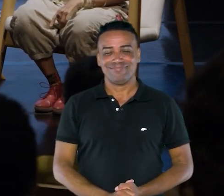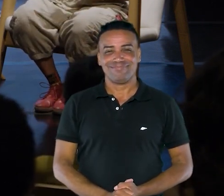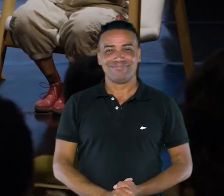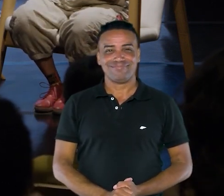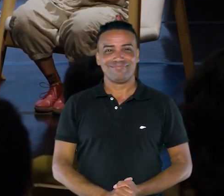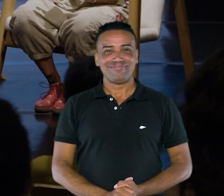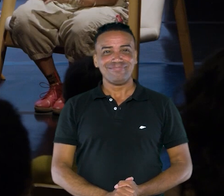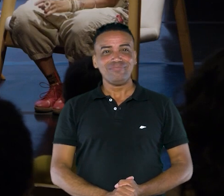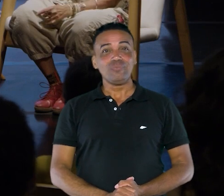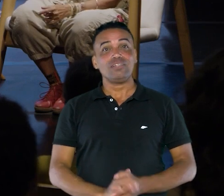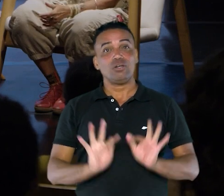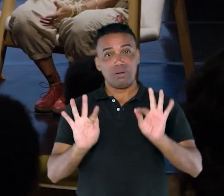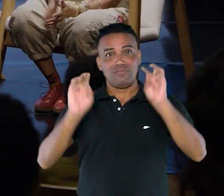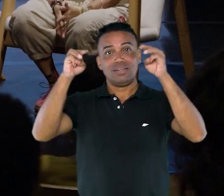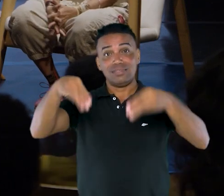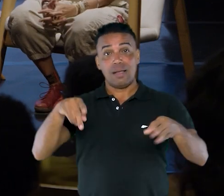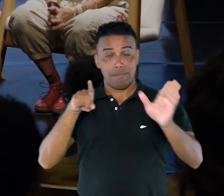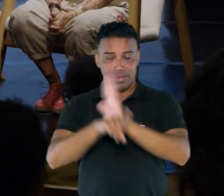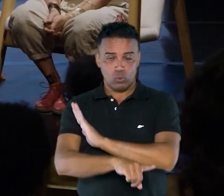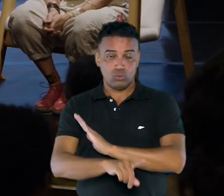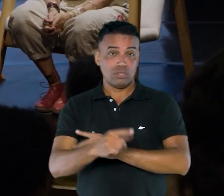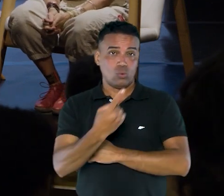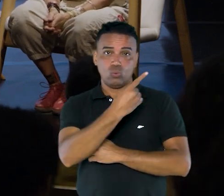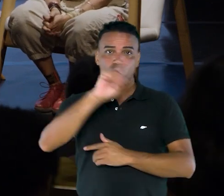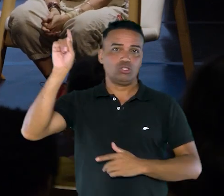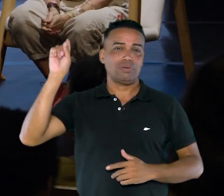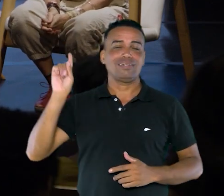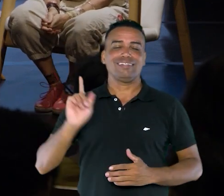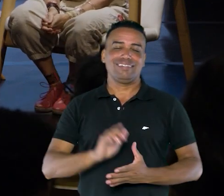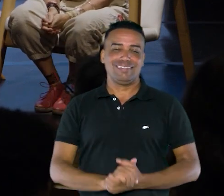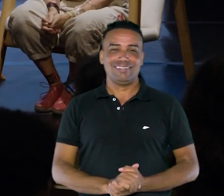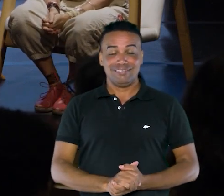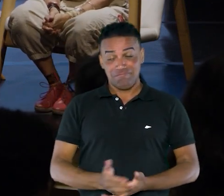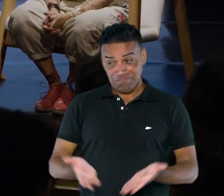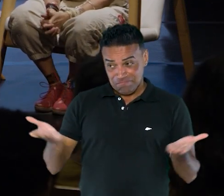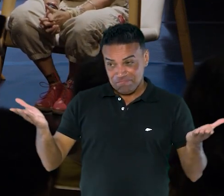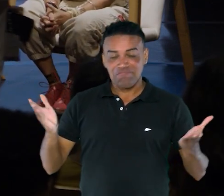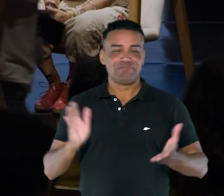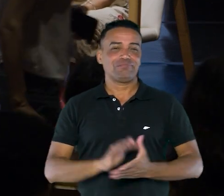linha. Para a gente encerrar com a pergunta, é a sua, né?